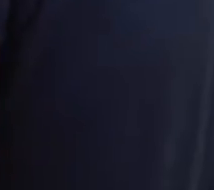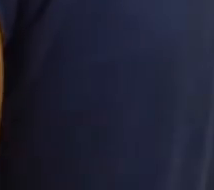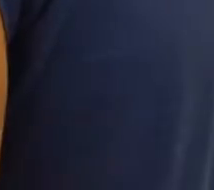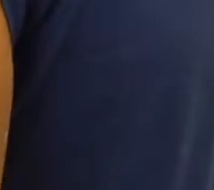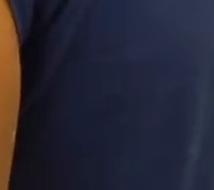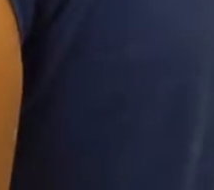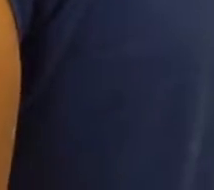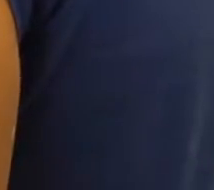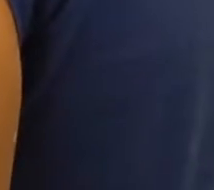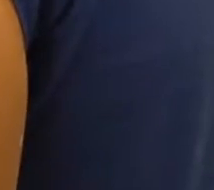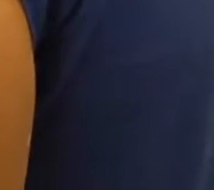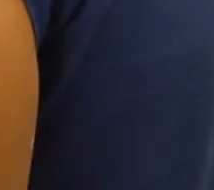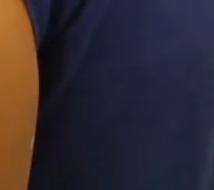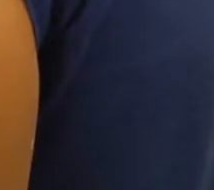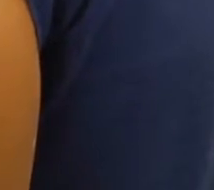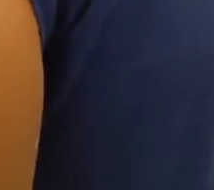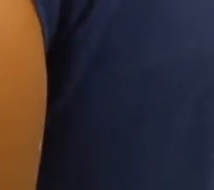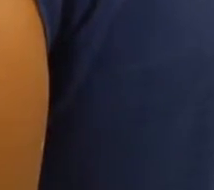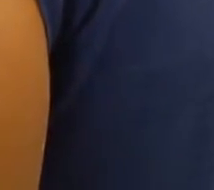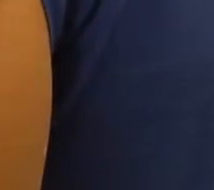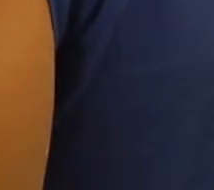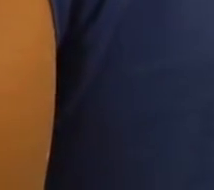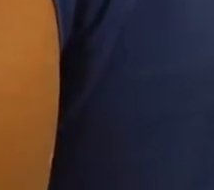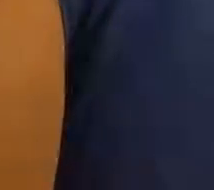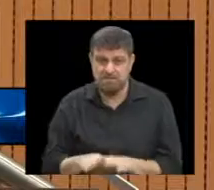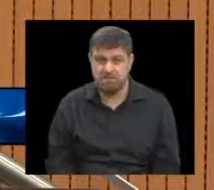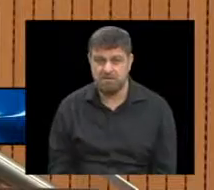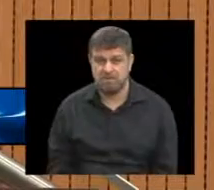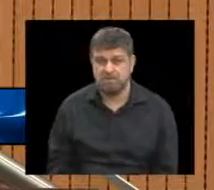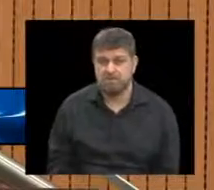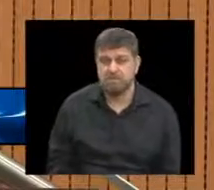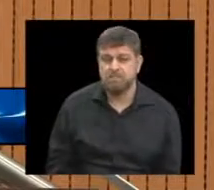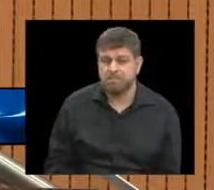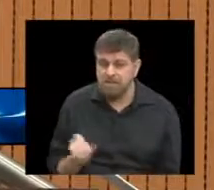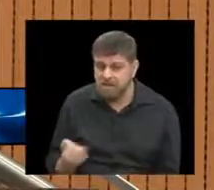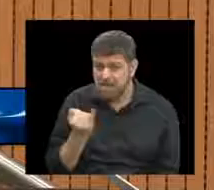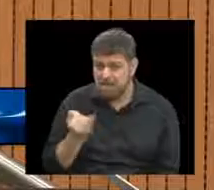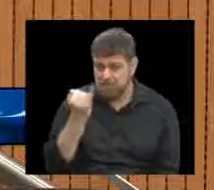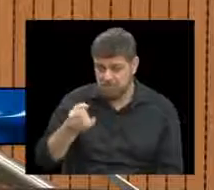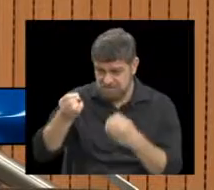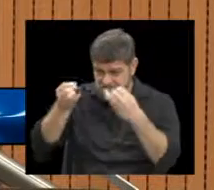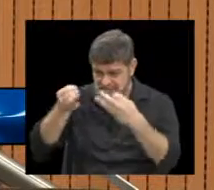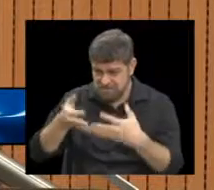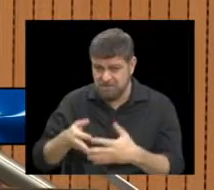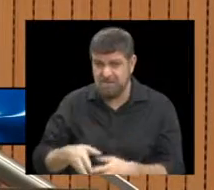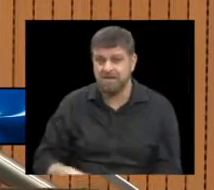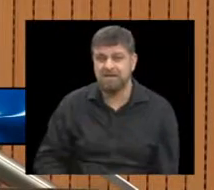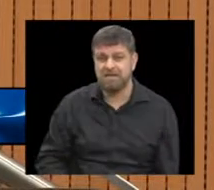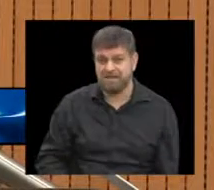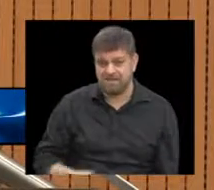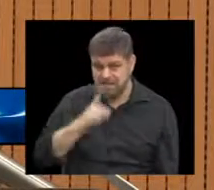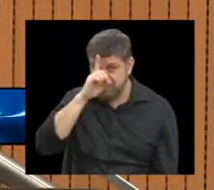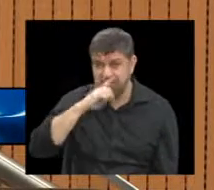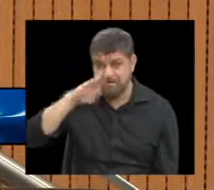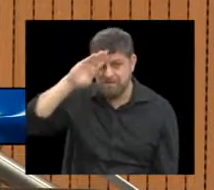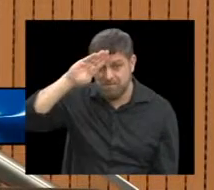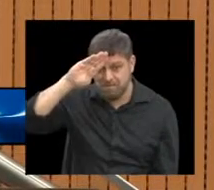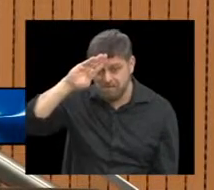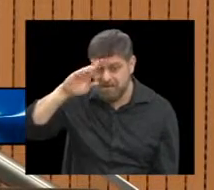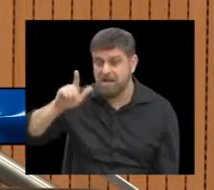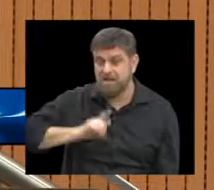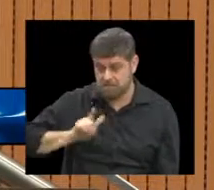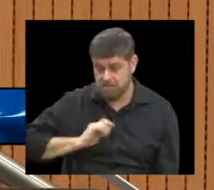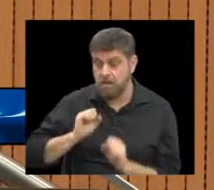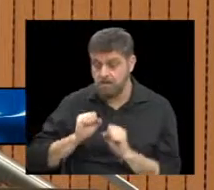e será disponibilizada até o fim dos estoques. É importante falar que a vacina contra a febre amarela não é inócua,